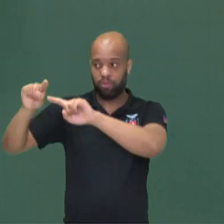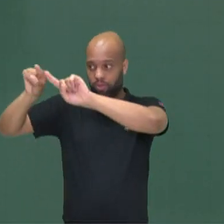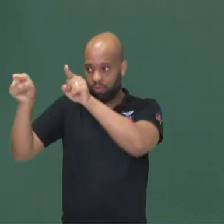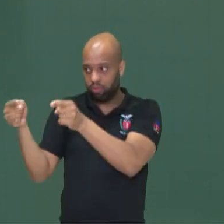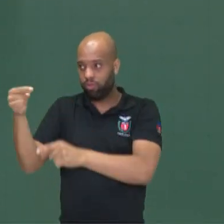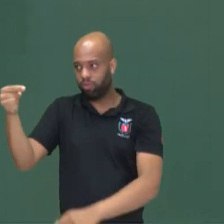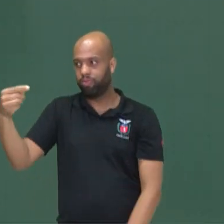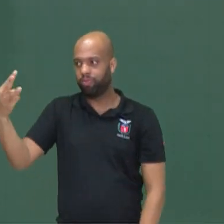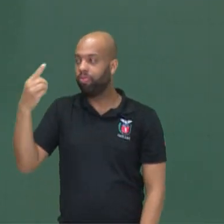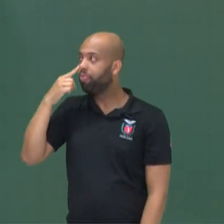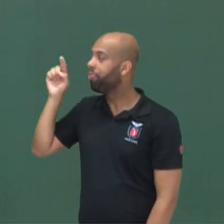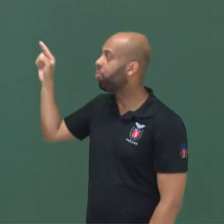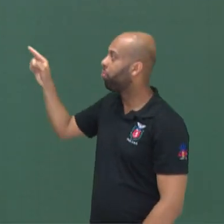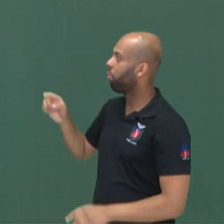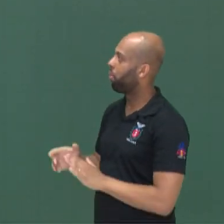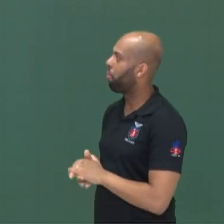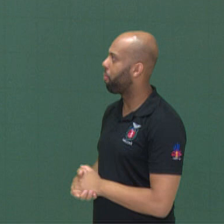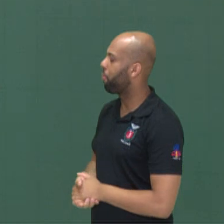3.